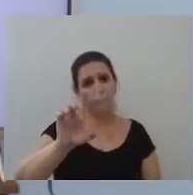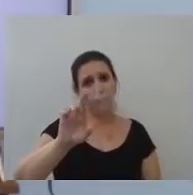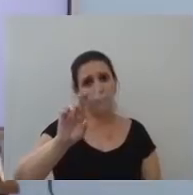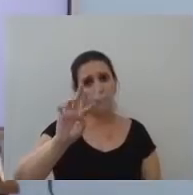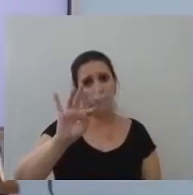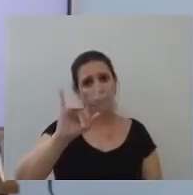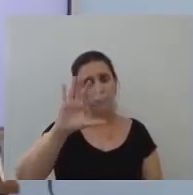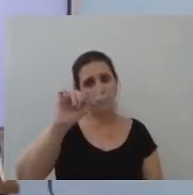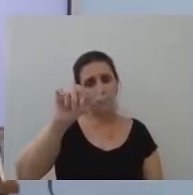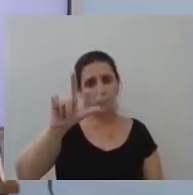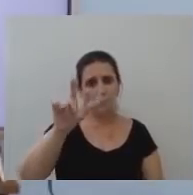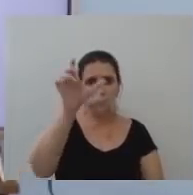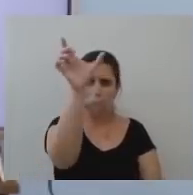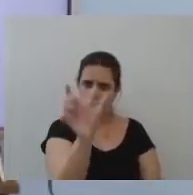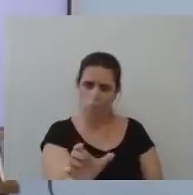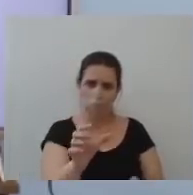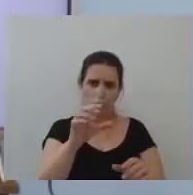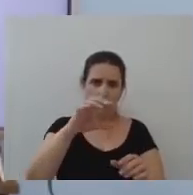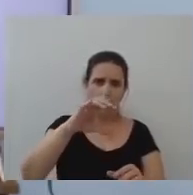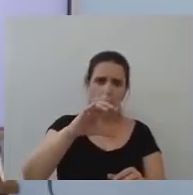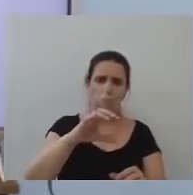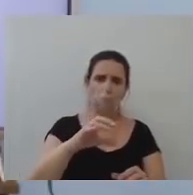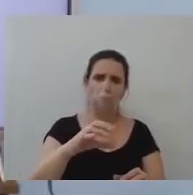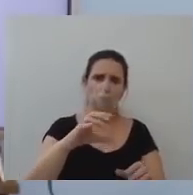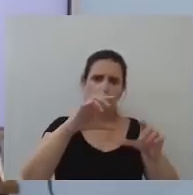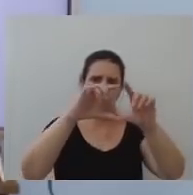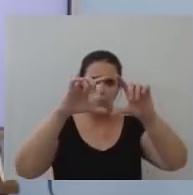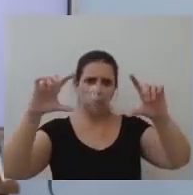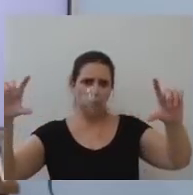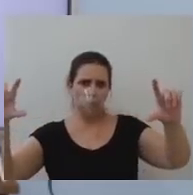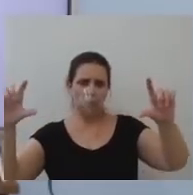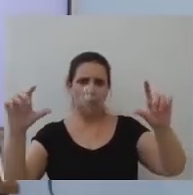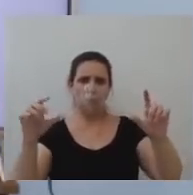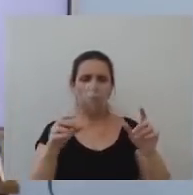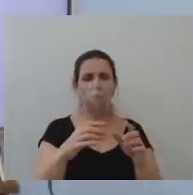Nunca assim, A gente costuma, A gente gosta de tirar uma foto assim,